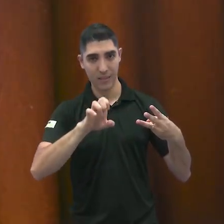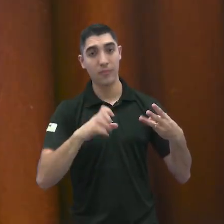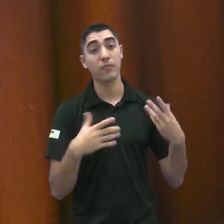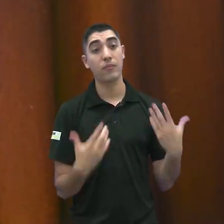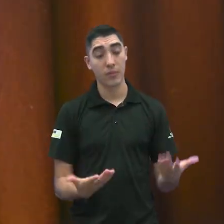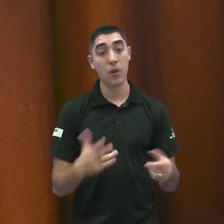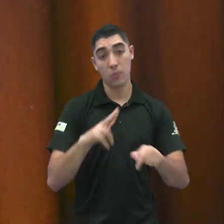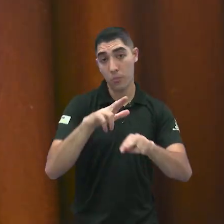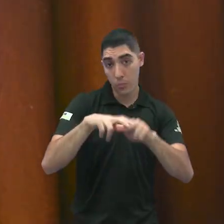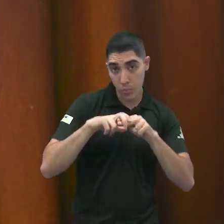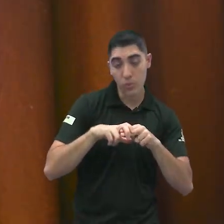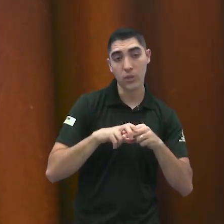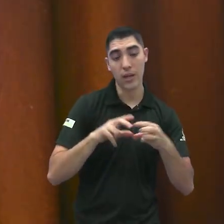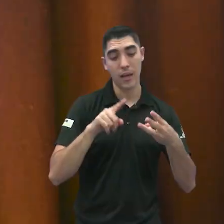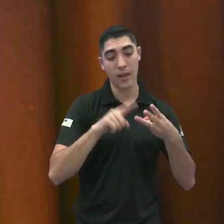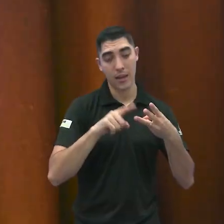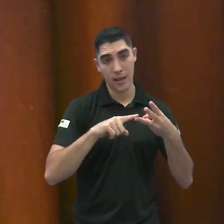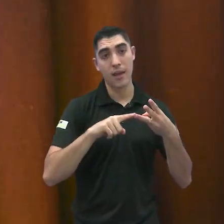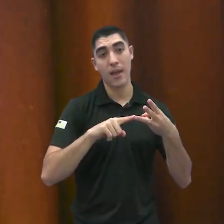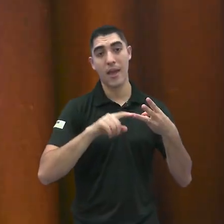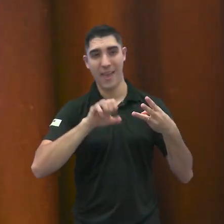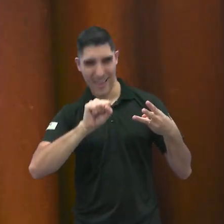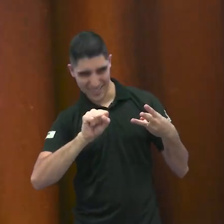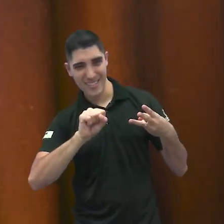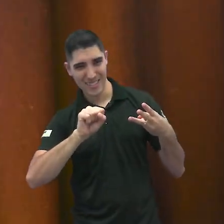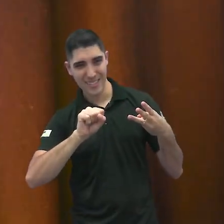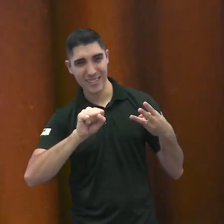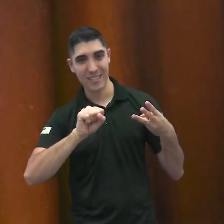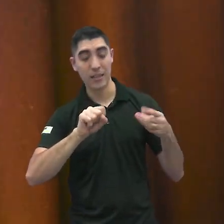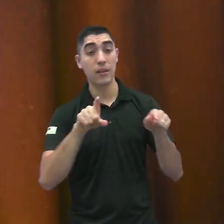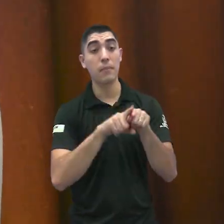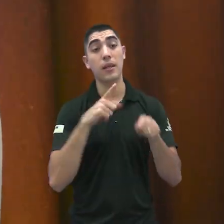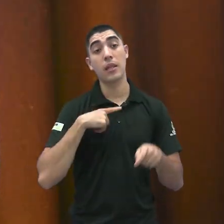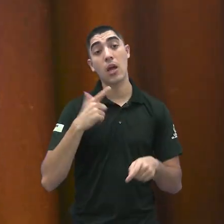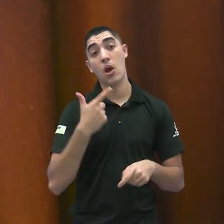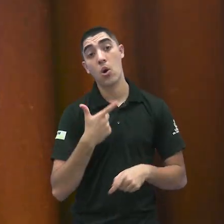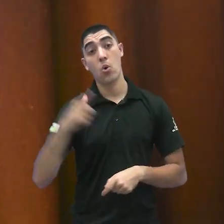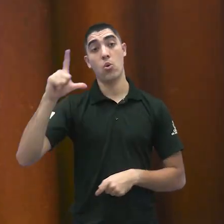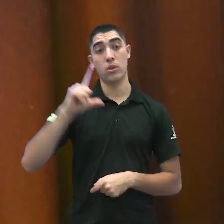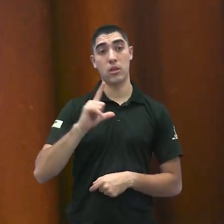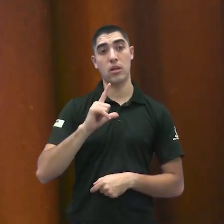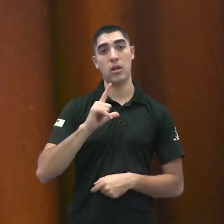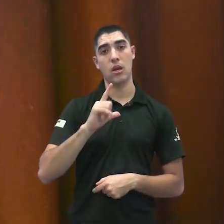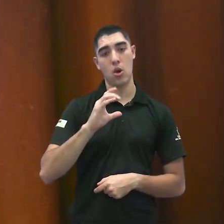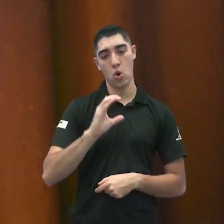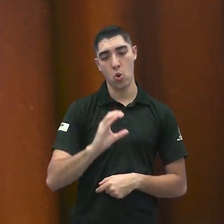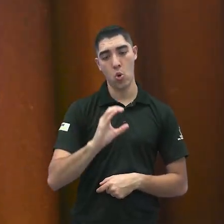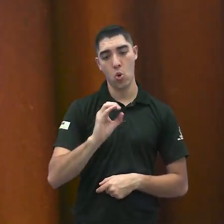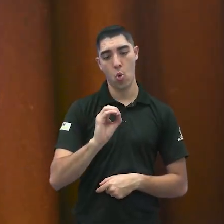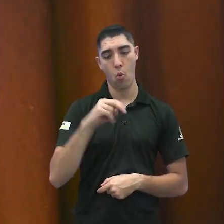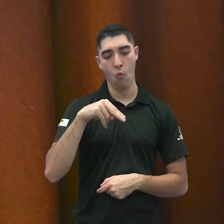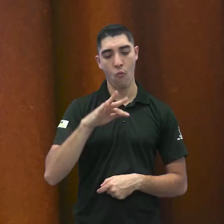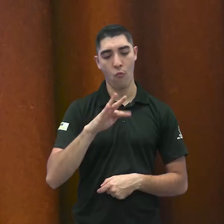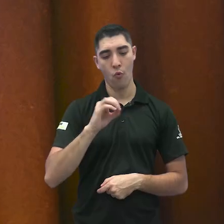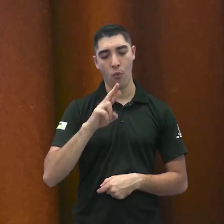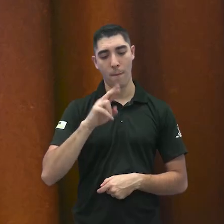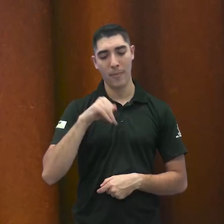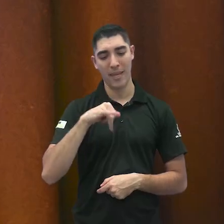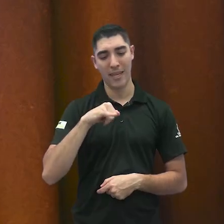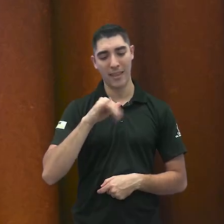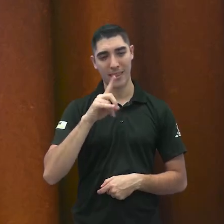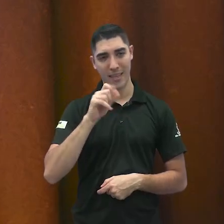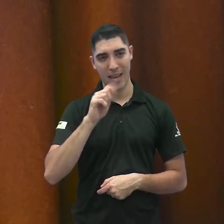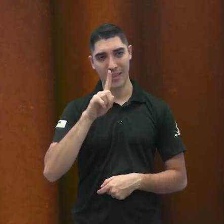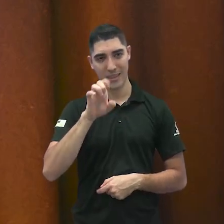Então, establishment, então estabilidade, que é o S, e a gente tem a conformidade, que é o C. Então, cada uma